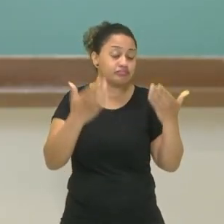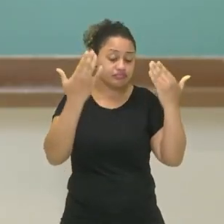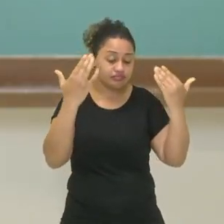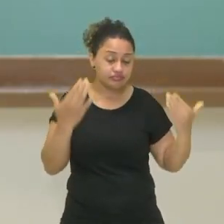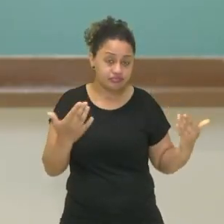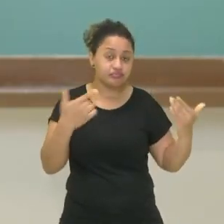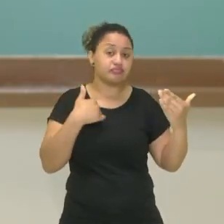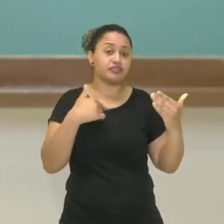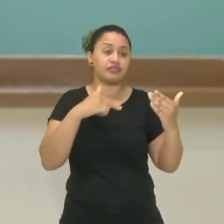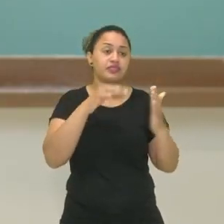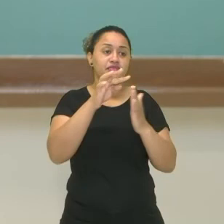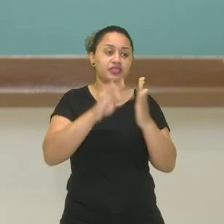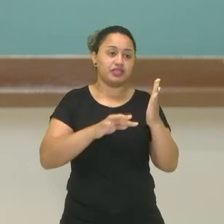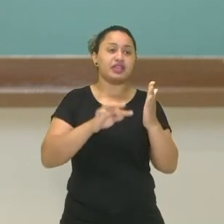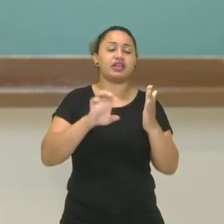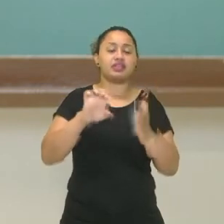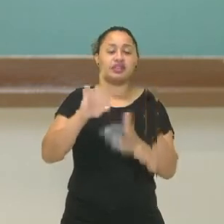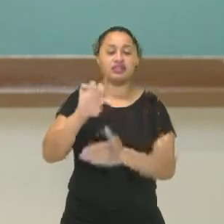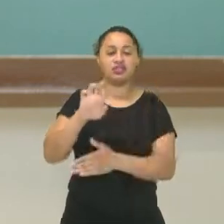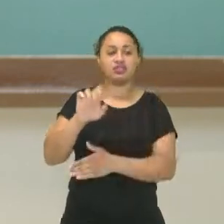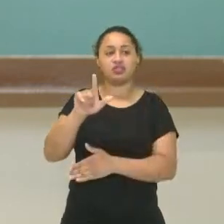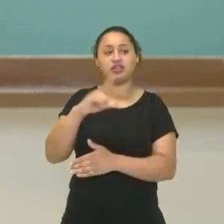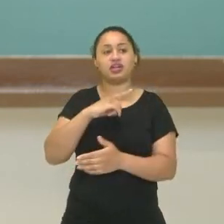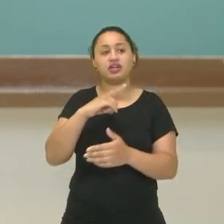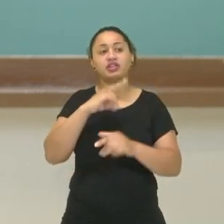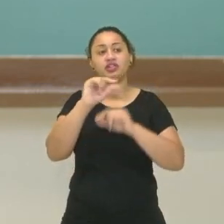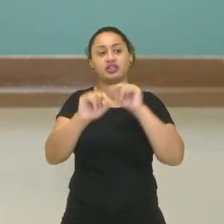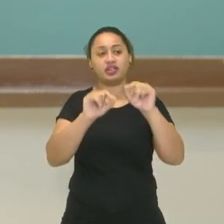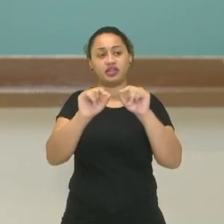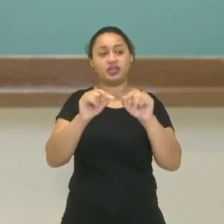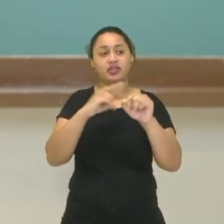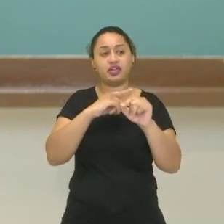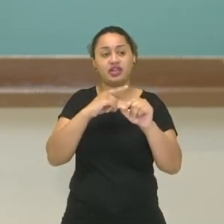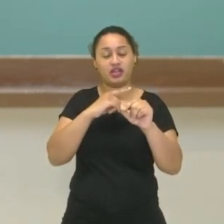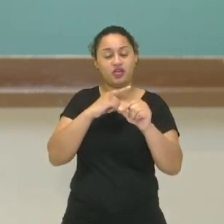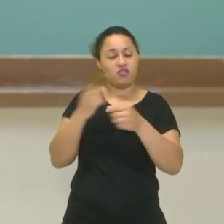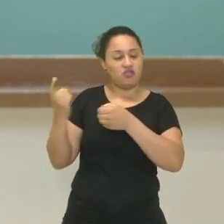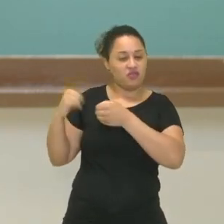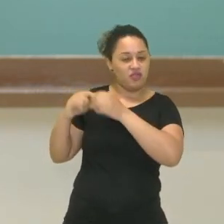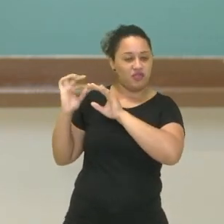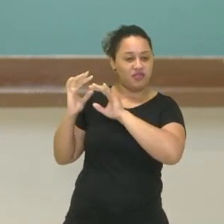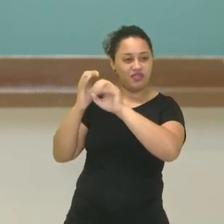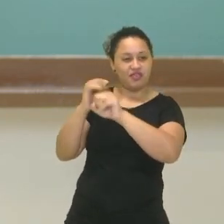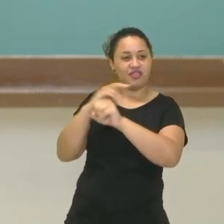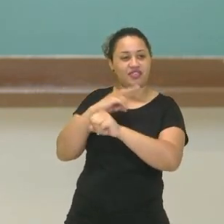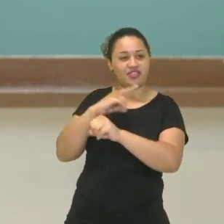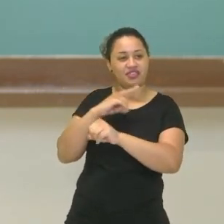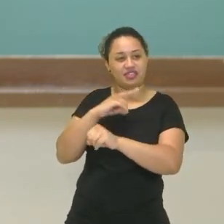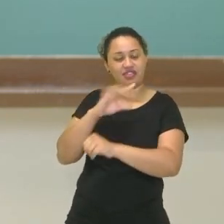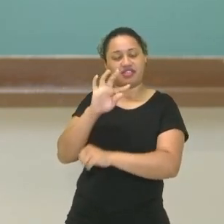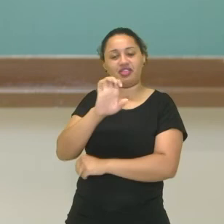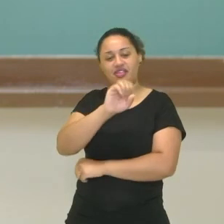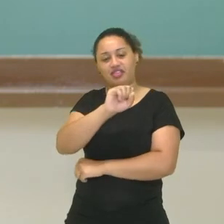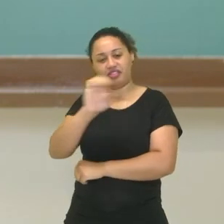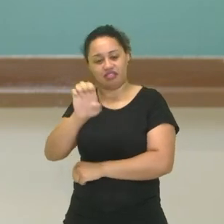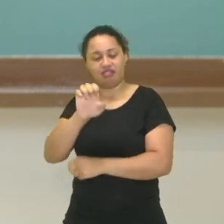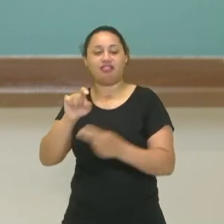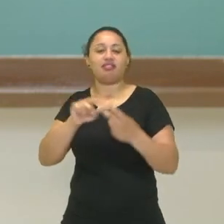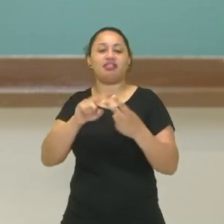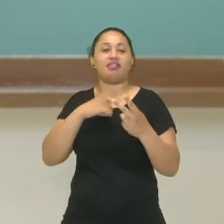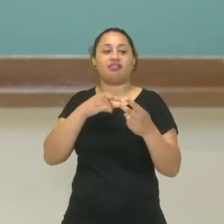eu observo que ele tem o quê? Uma tese, ó, retomando aqui, eu já sei que ele tem uma tese, ele tem